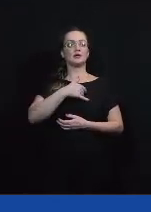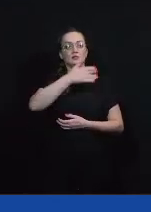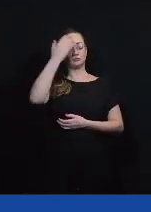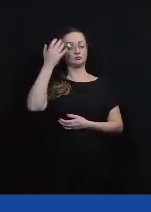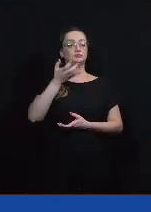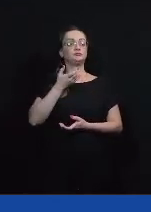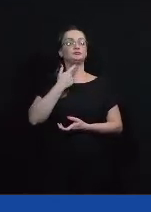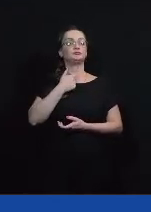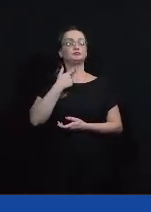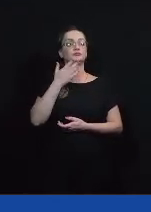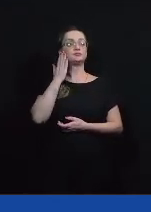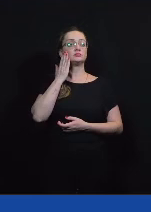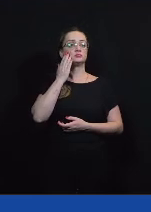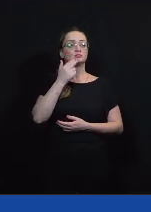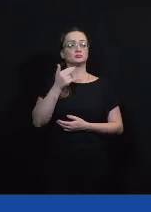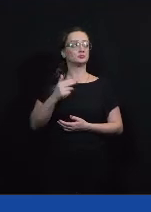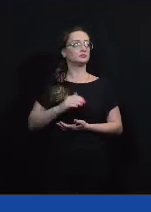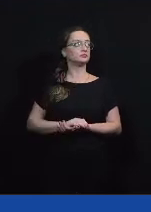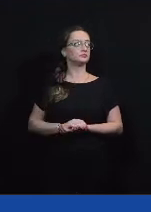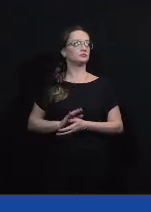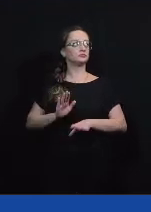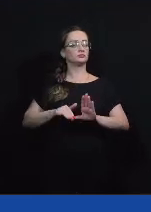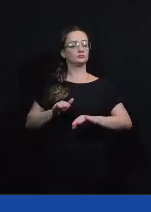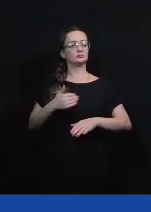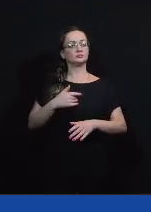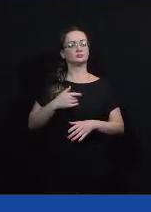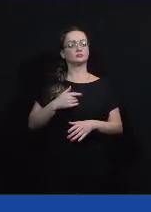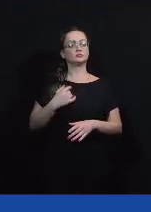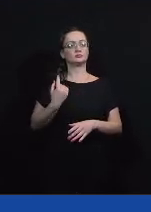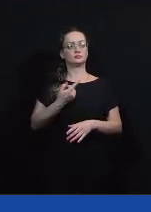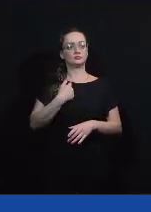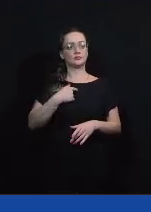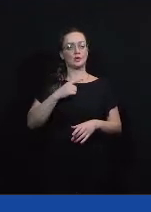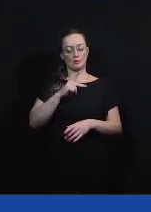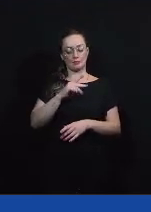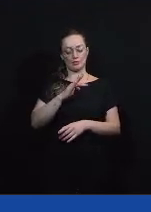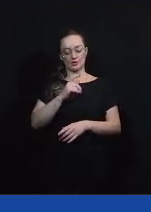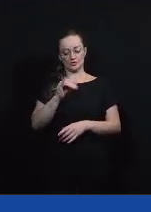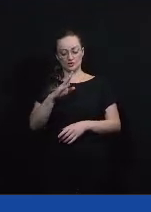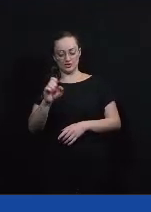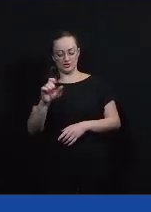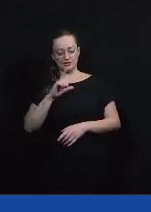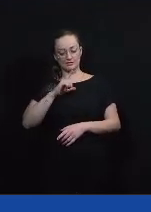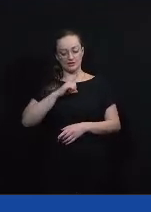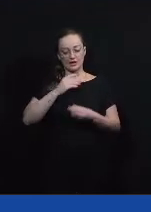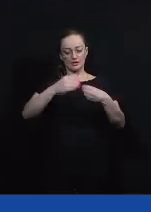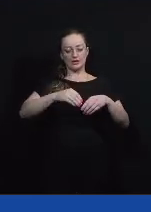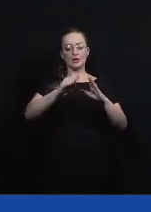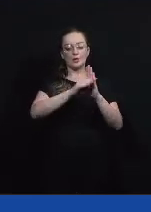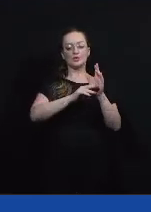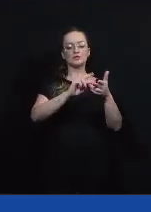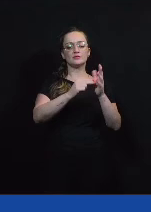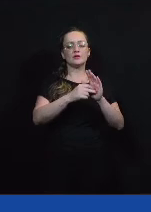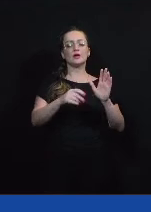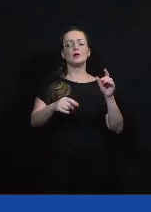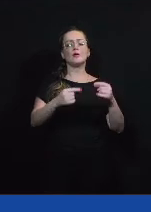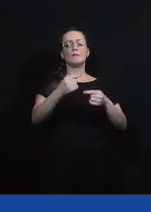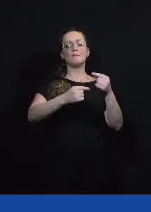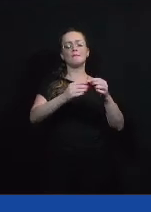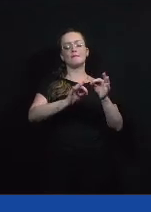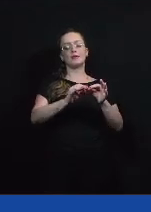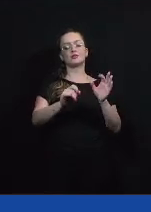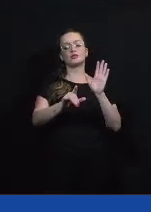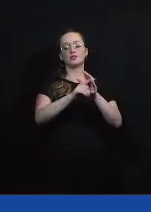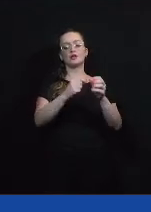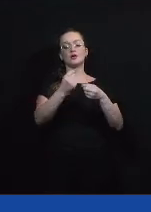saber exatamente o que são essas coisas, porque às vezes são conceitos um pouco complexos, no nosso canal do Politice, a gente tem o que é um projeto de lei, como se faz um projeto de lei, o que é um incentivo